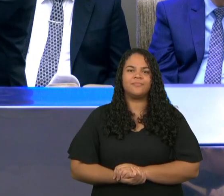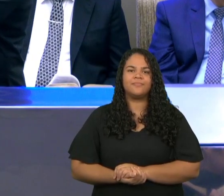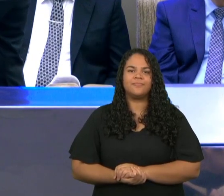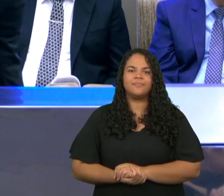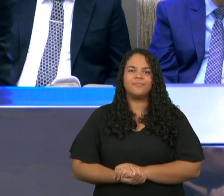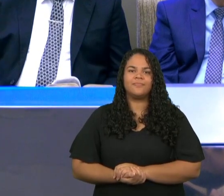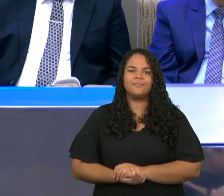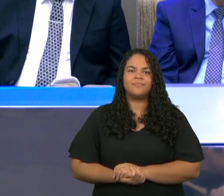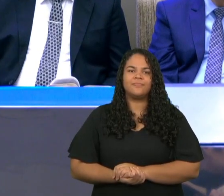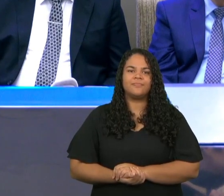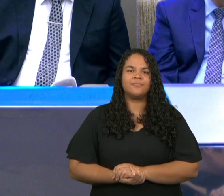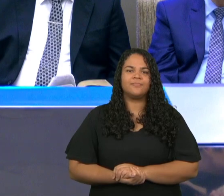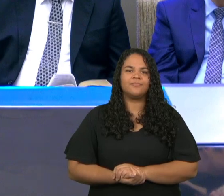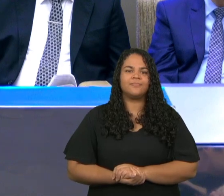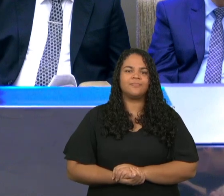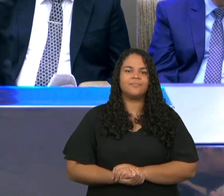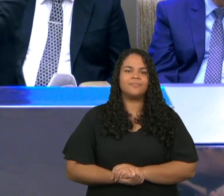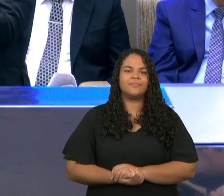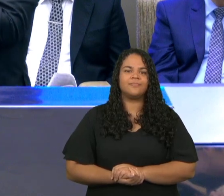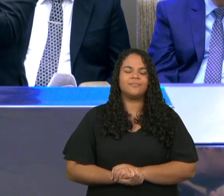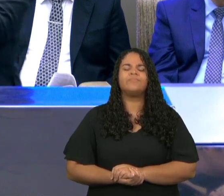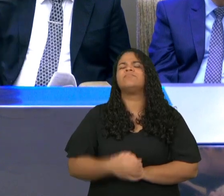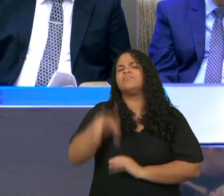O que foi que faltou dos filhos de Eli?